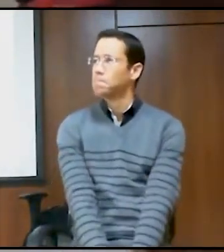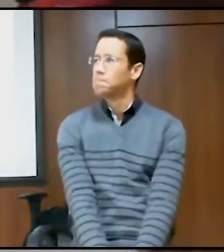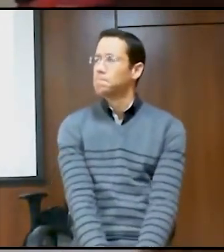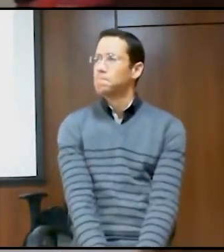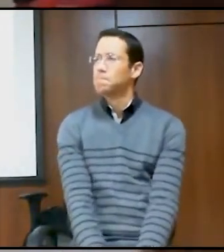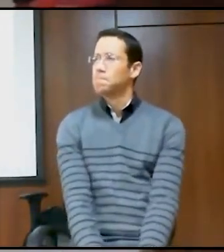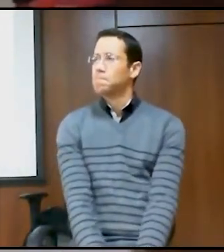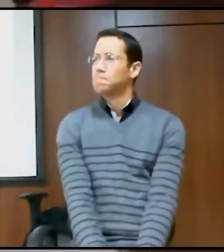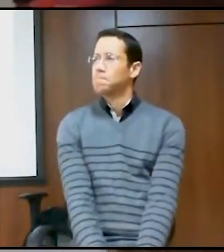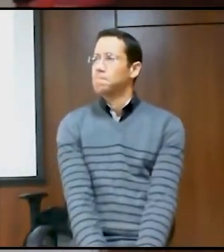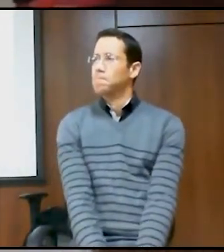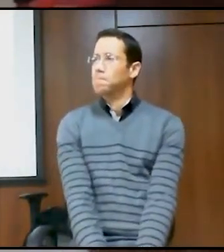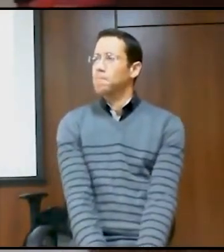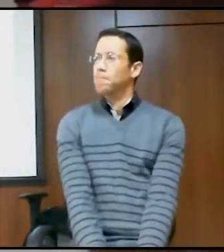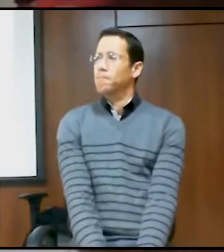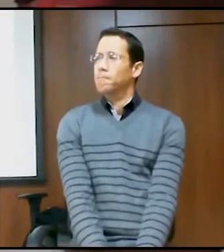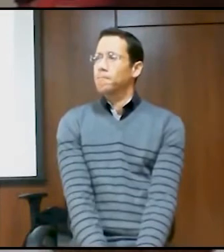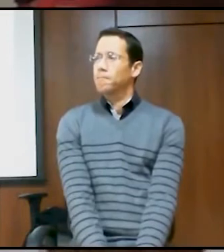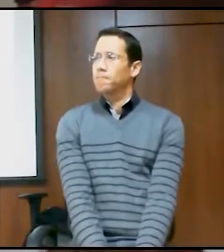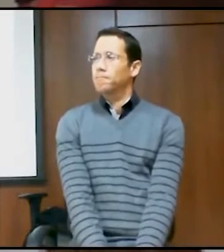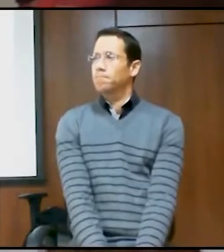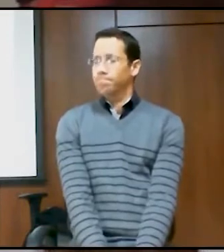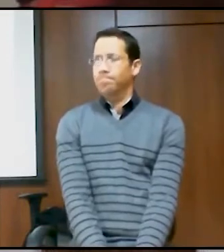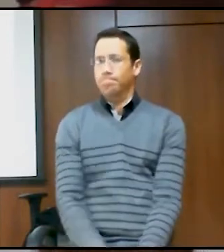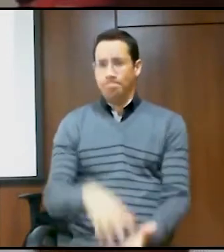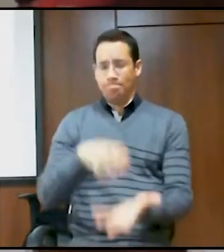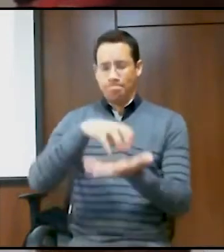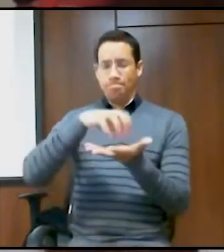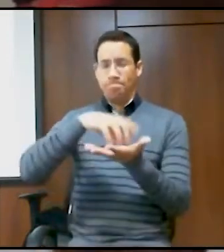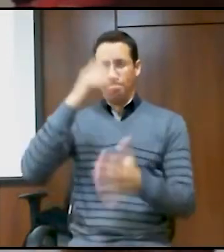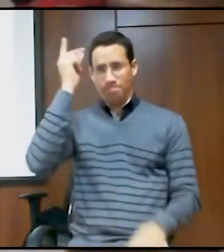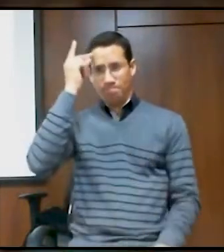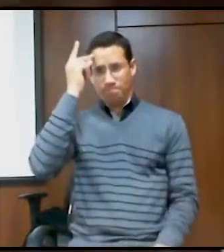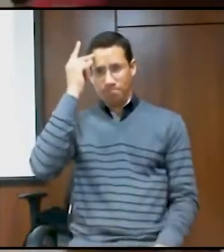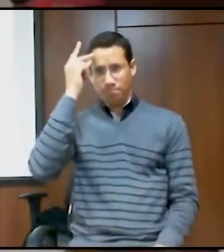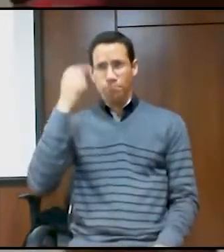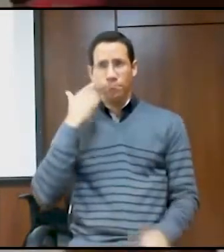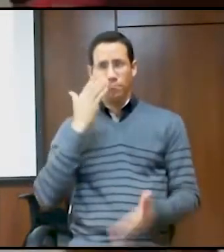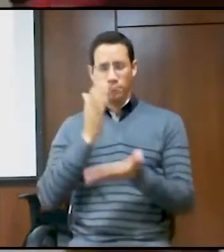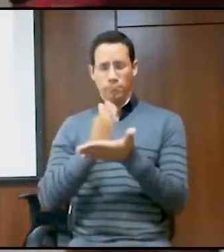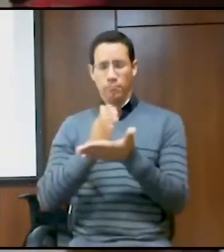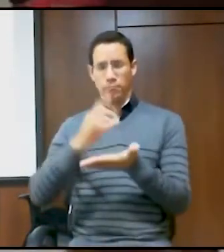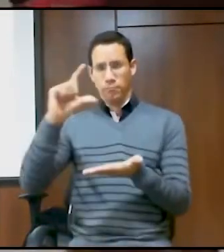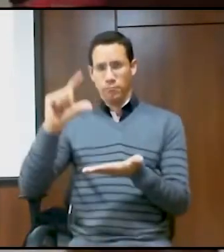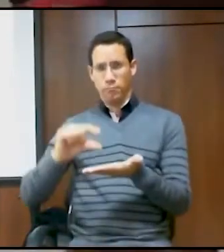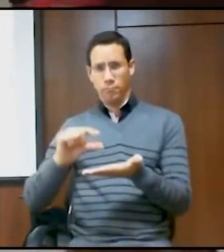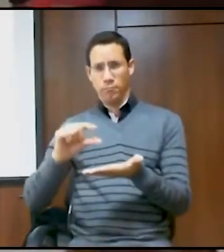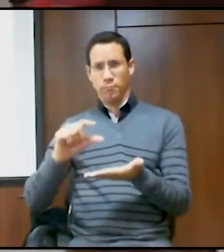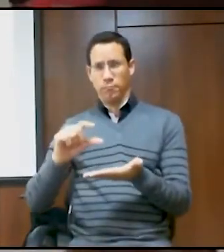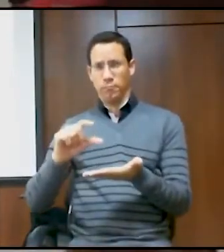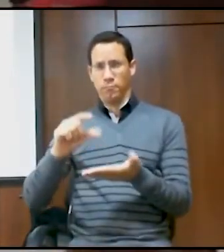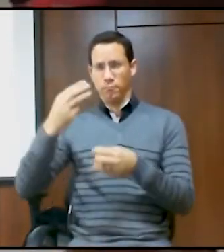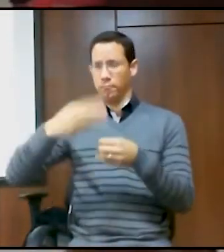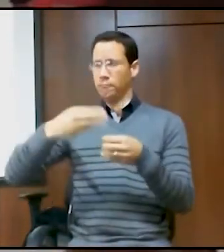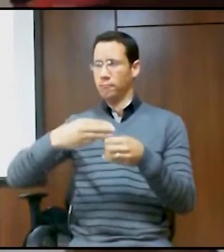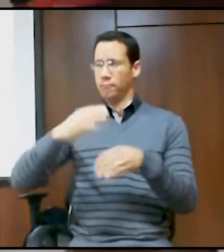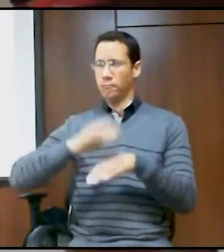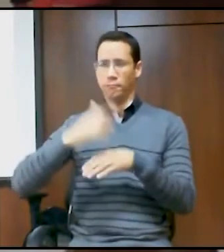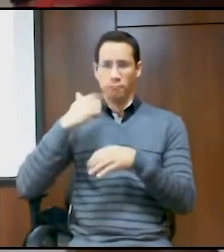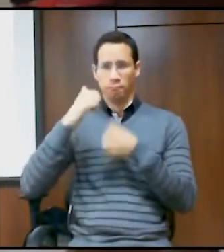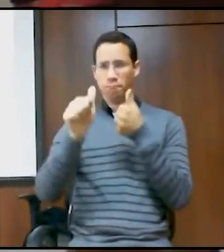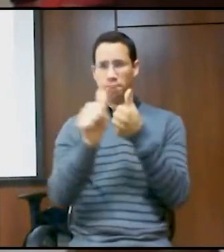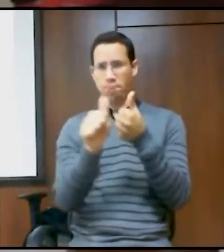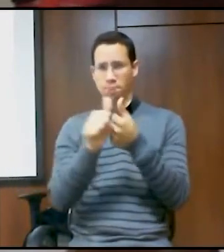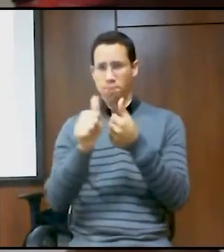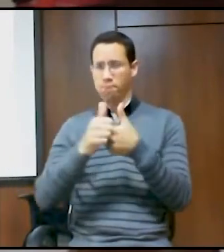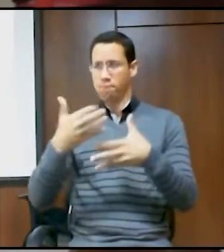Para vocês verem aqui que na região então, metropolitana de São Paulo, um pouco menos da metade dos municípios, mas são os mais próximos da cidade de São